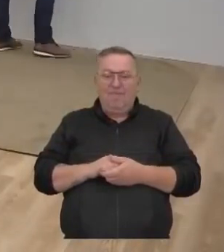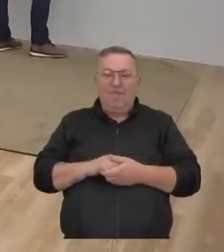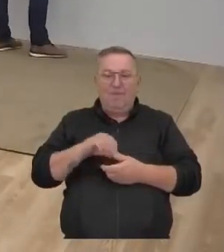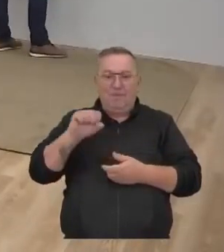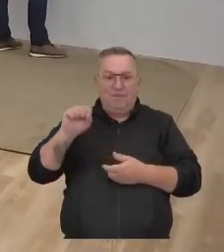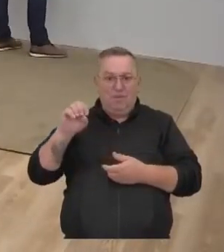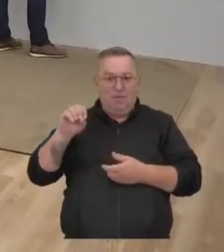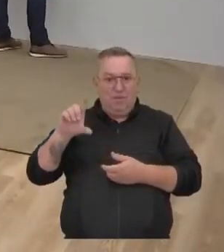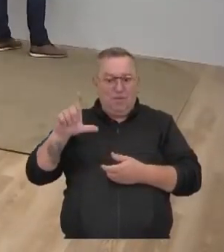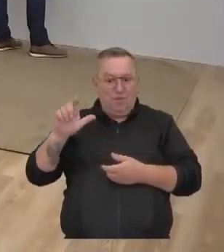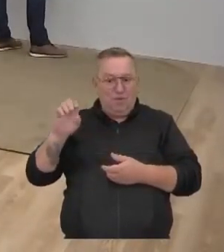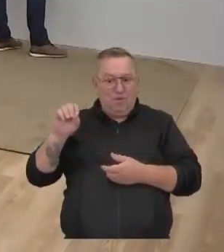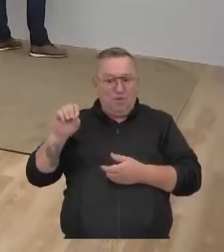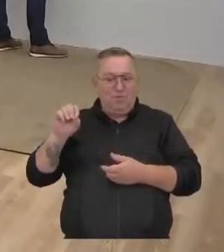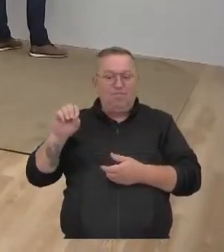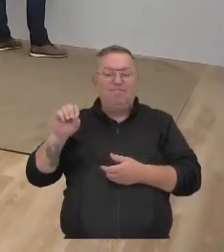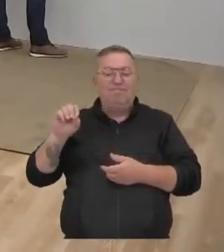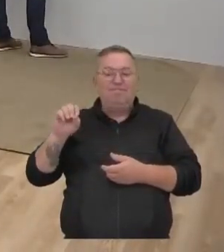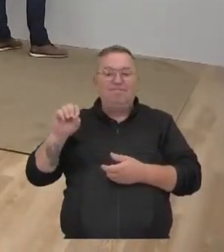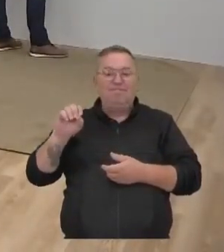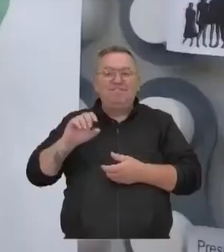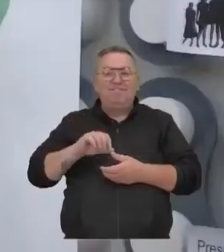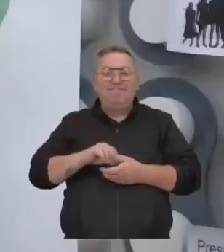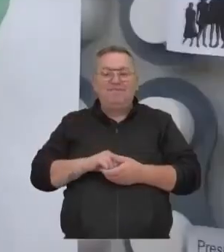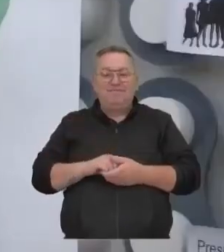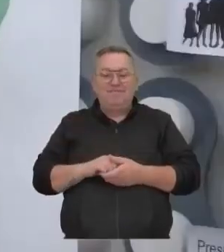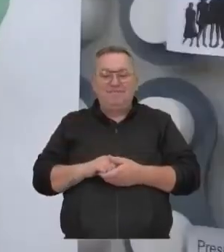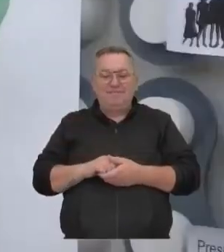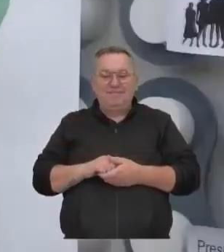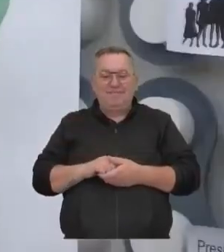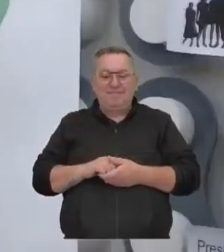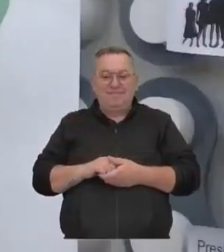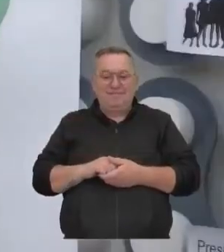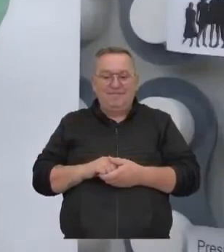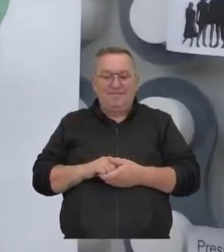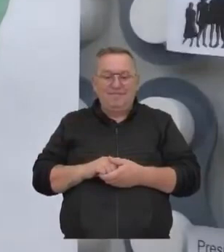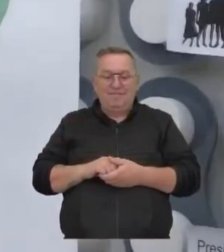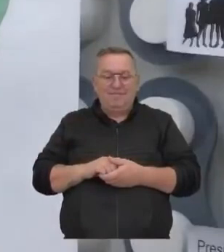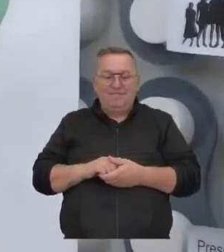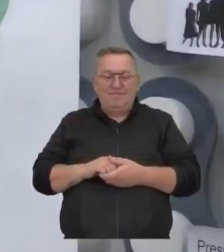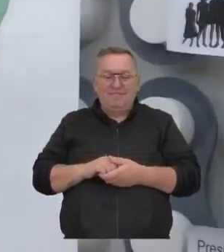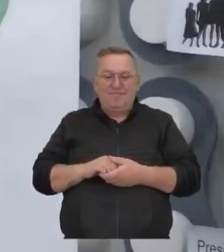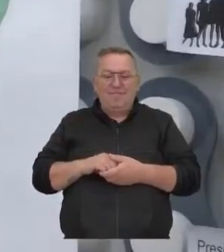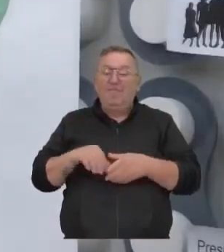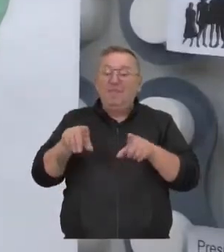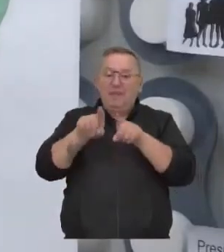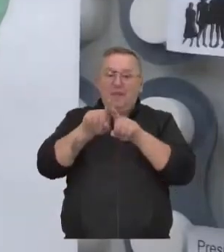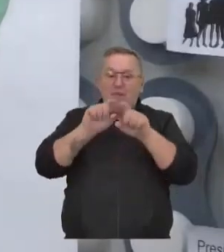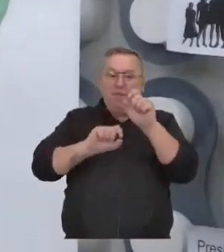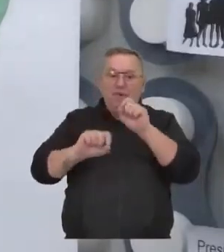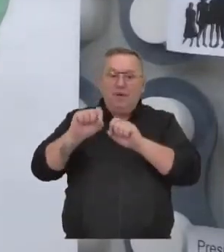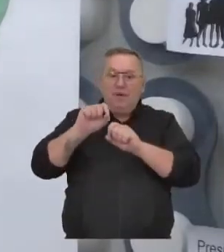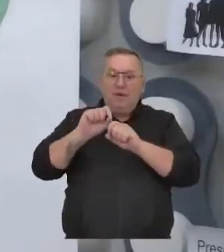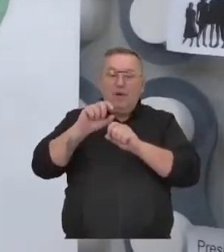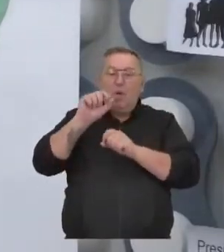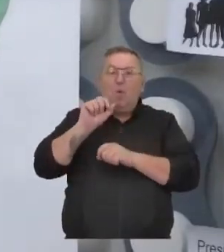uma riqueza também, né, Janaína? Isto. Vou colocar mais próximo, né? Pra gente ter mais espaço, né, Janaína? Inclusive, a atmosfera faz